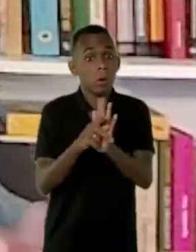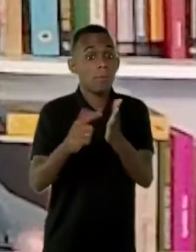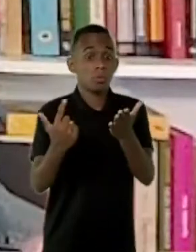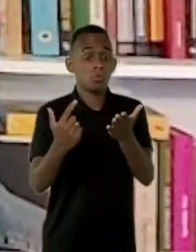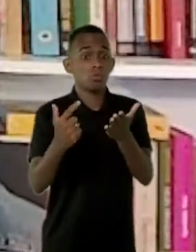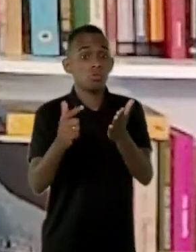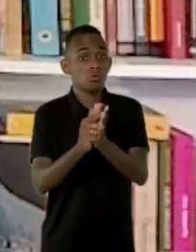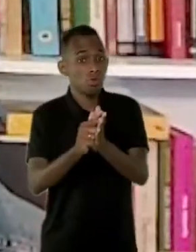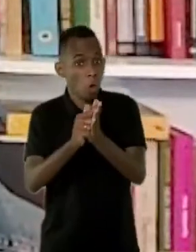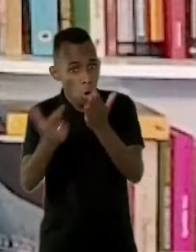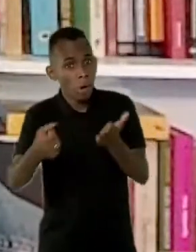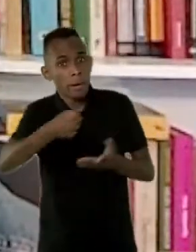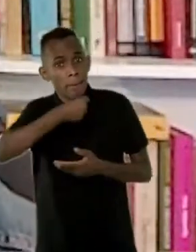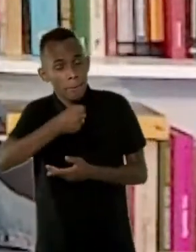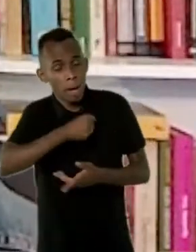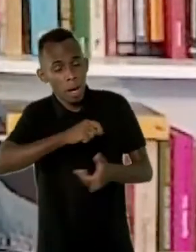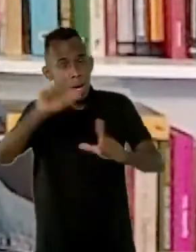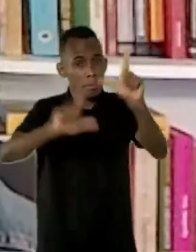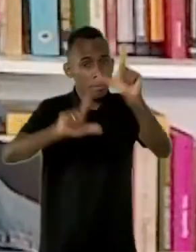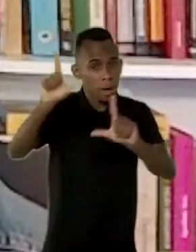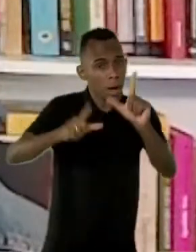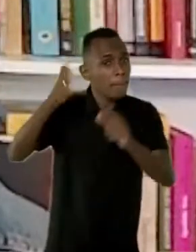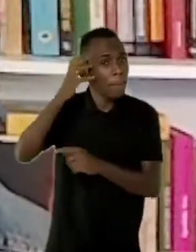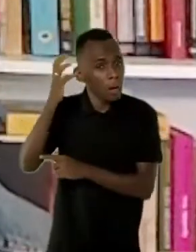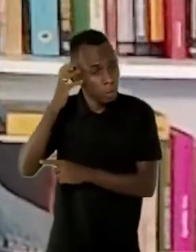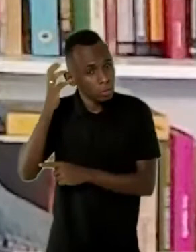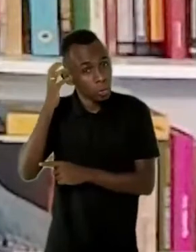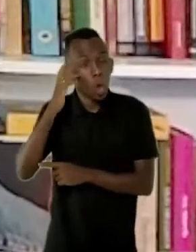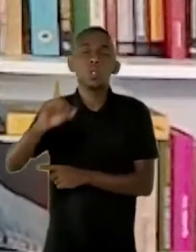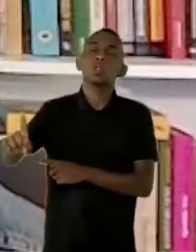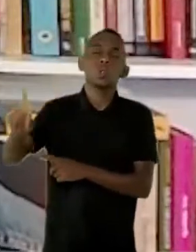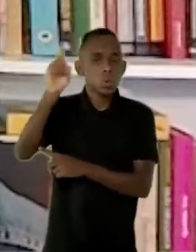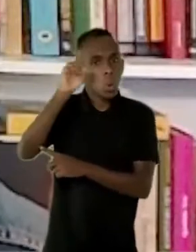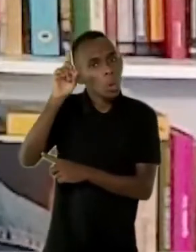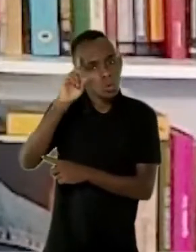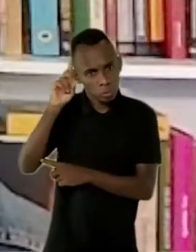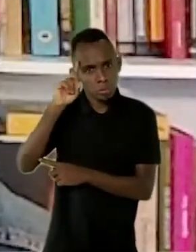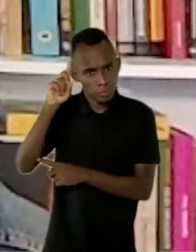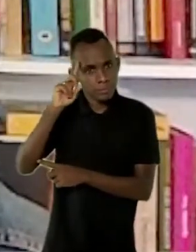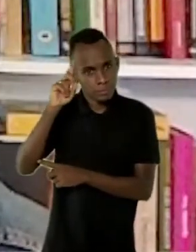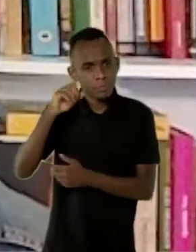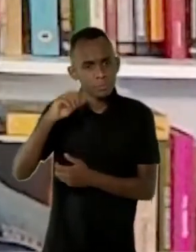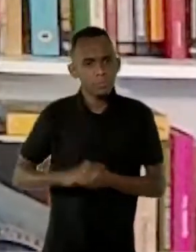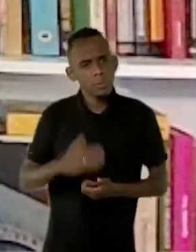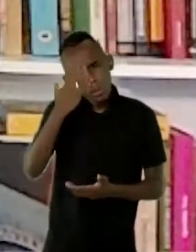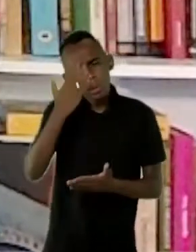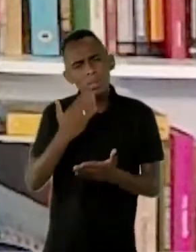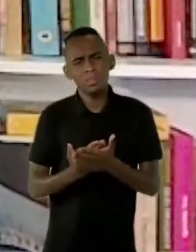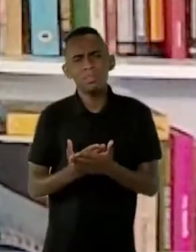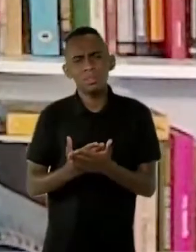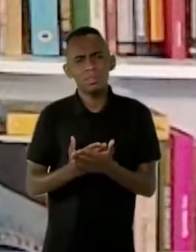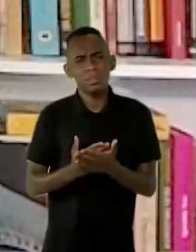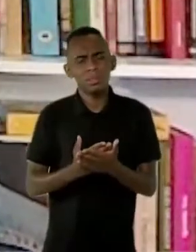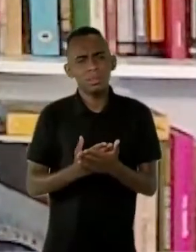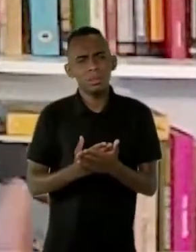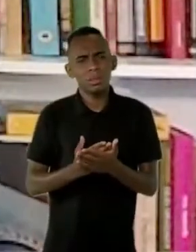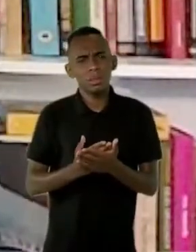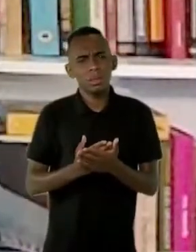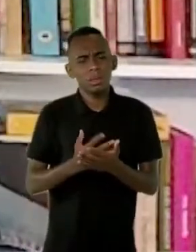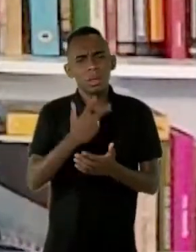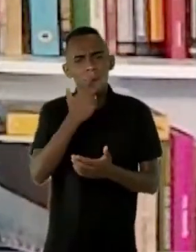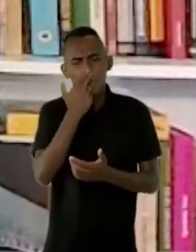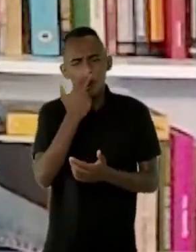jornais, rádio e televisão, isso todos os dias. Então, acho que houve uma espécie de um processo